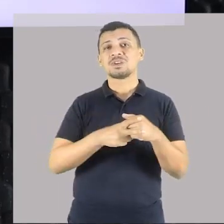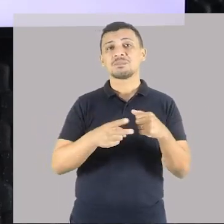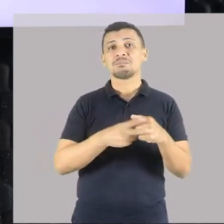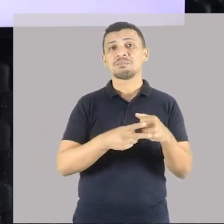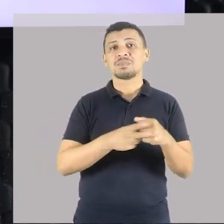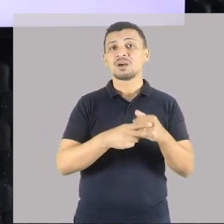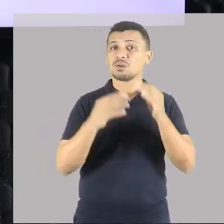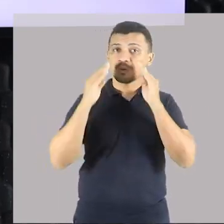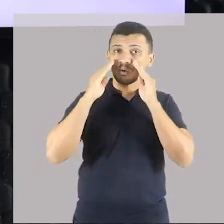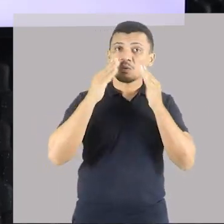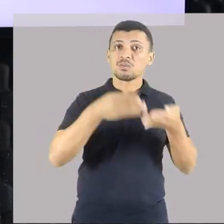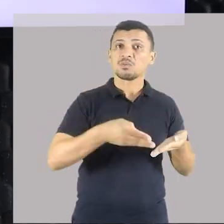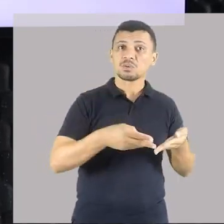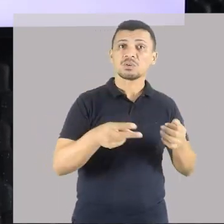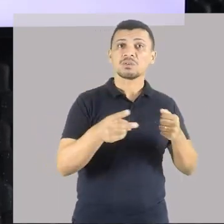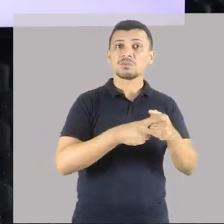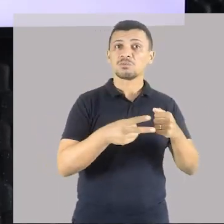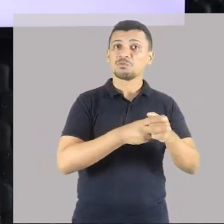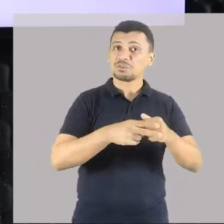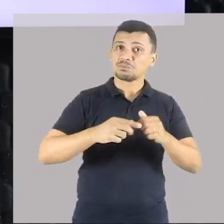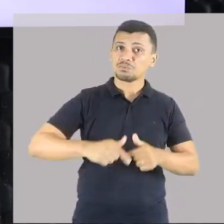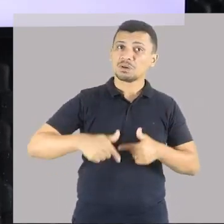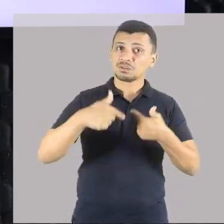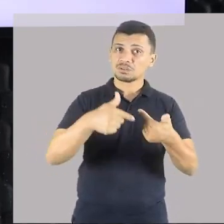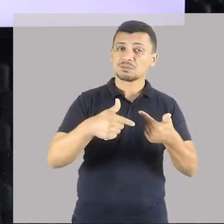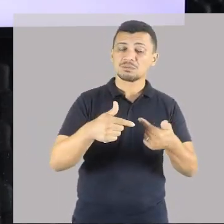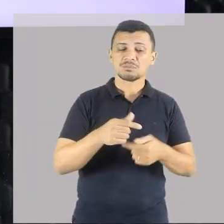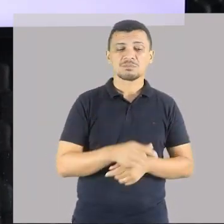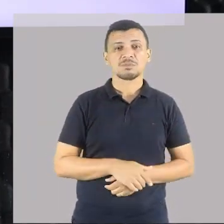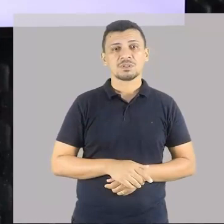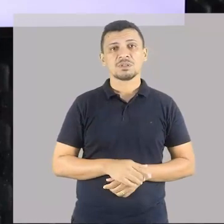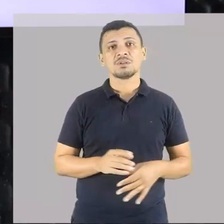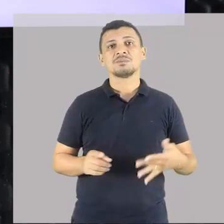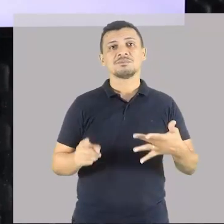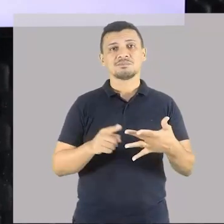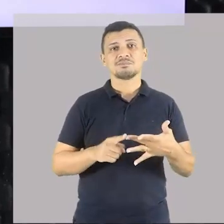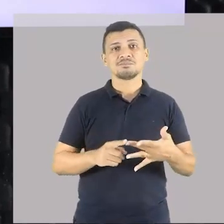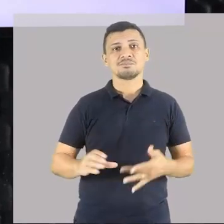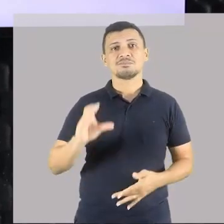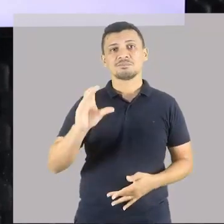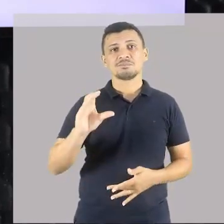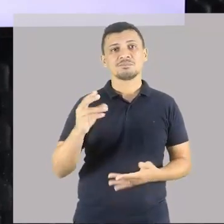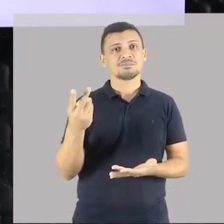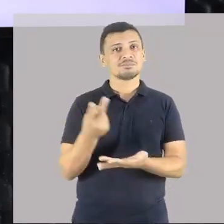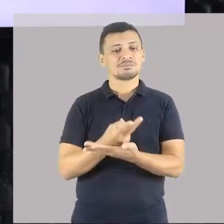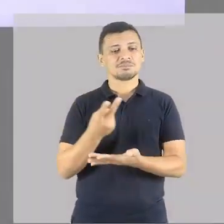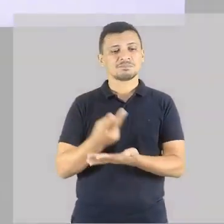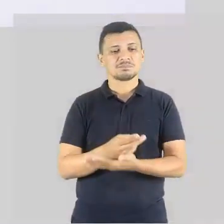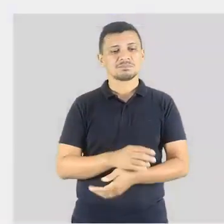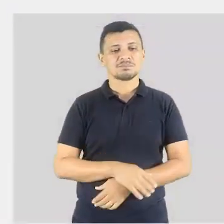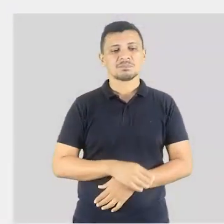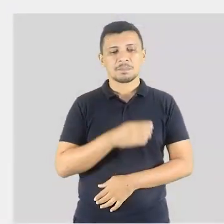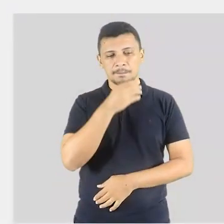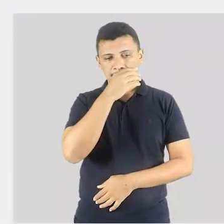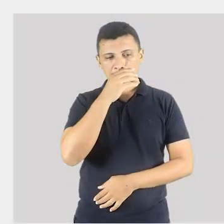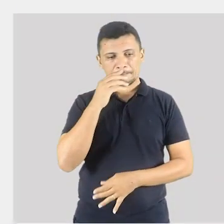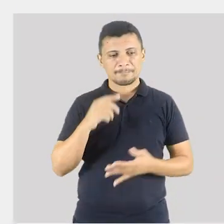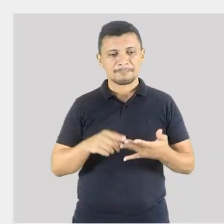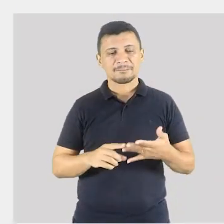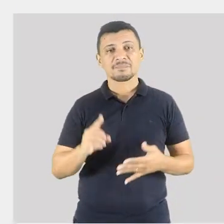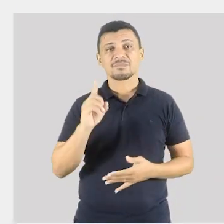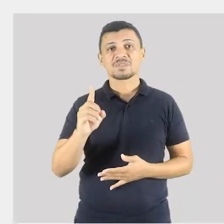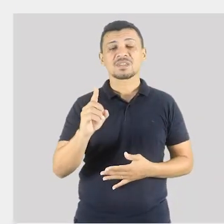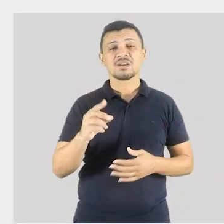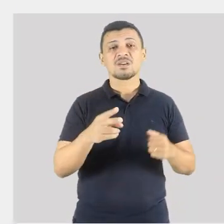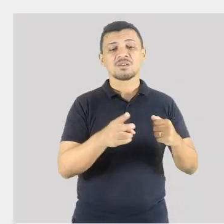no verbo, na ação do verbo. Então, falsa, alternativa C. Alternativa D. A